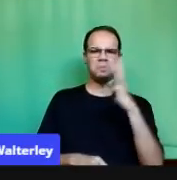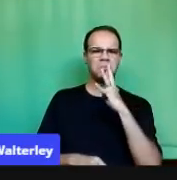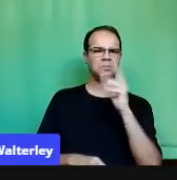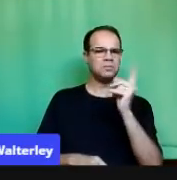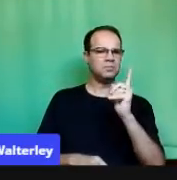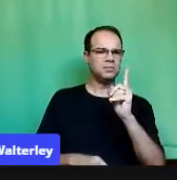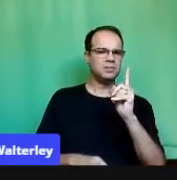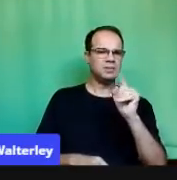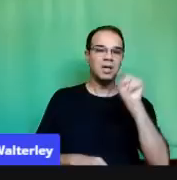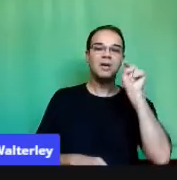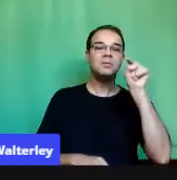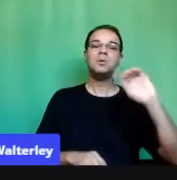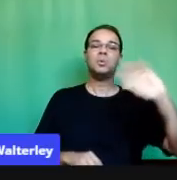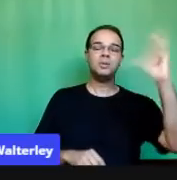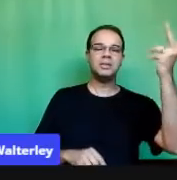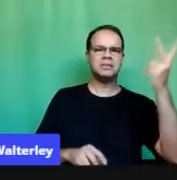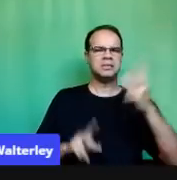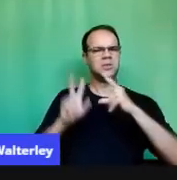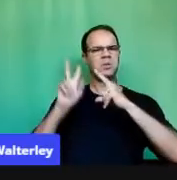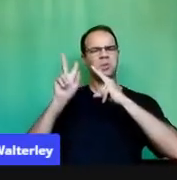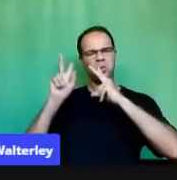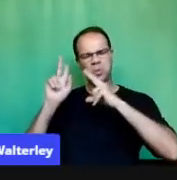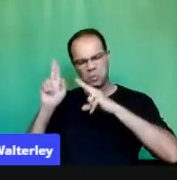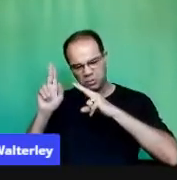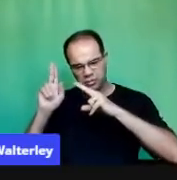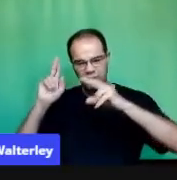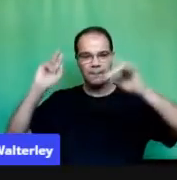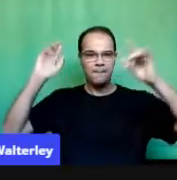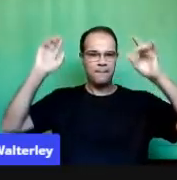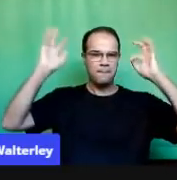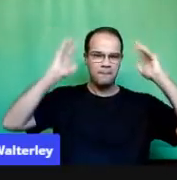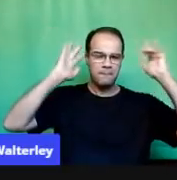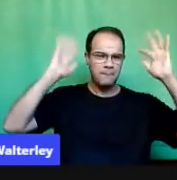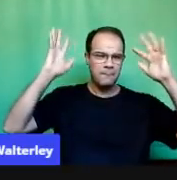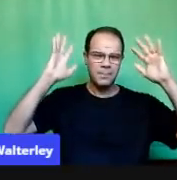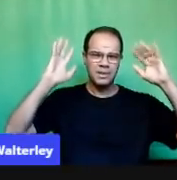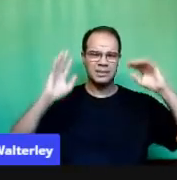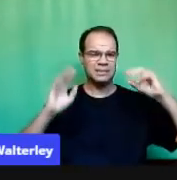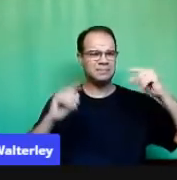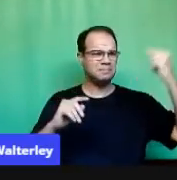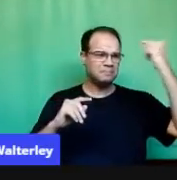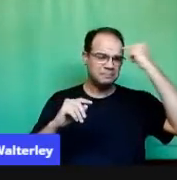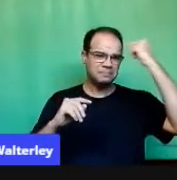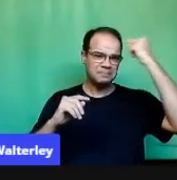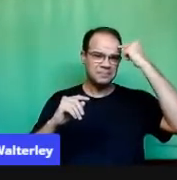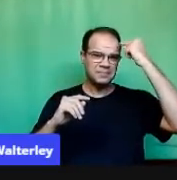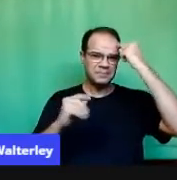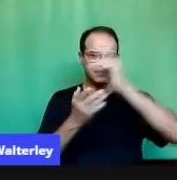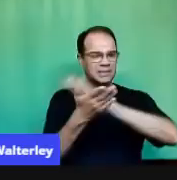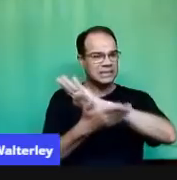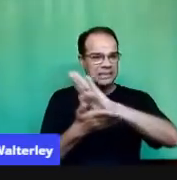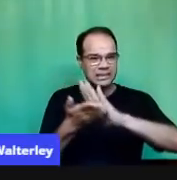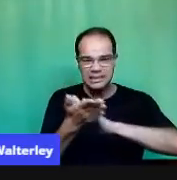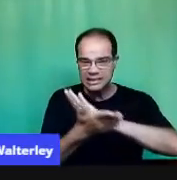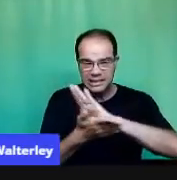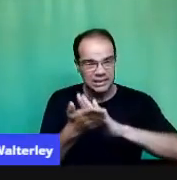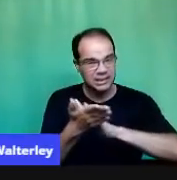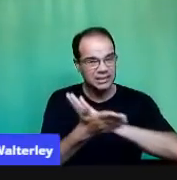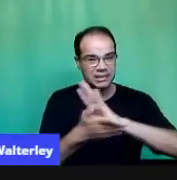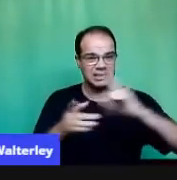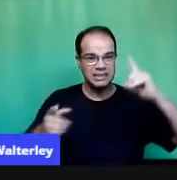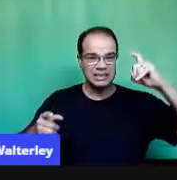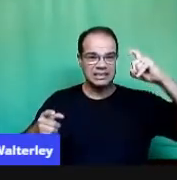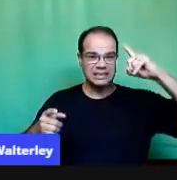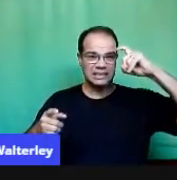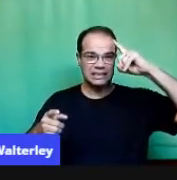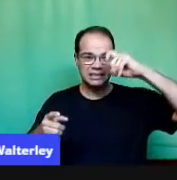sonhos, sem nada. E esse vazio no seu peito não tem refrão para dar jeito, não tem